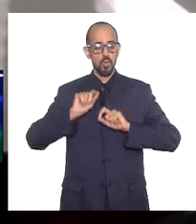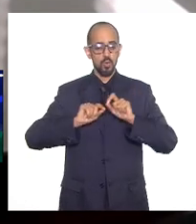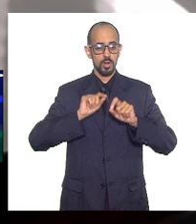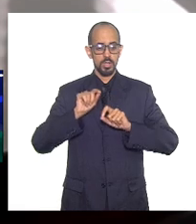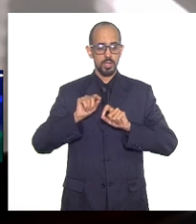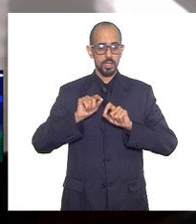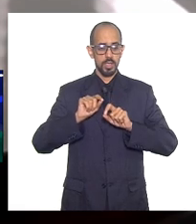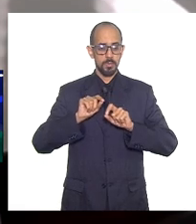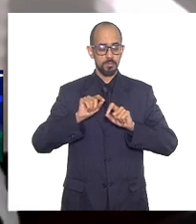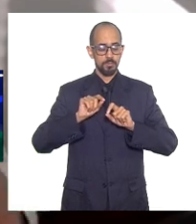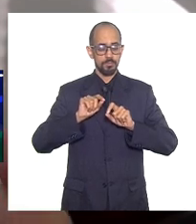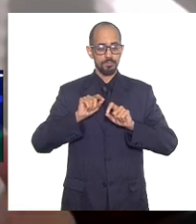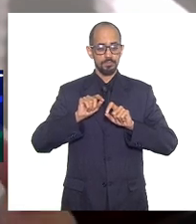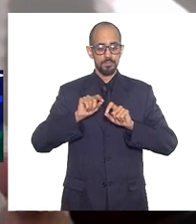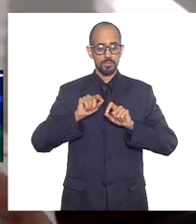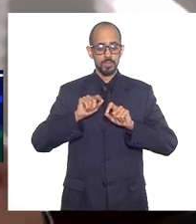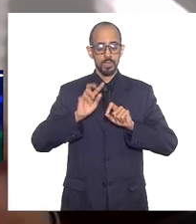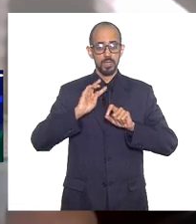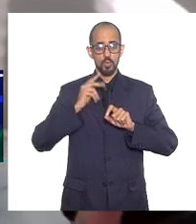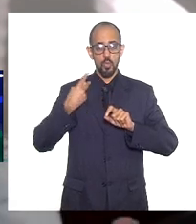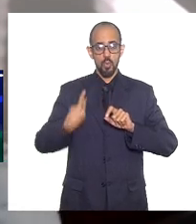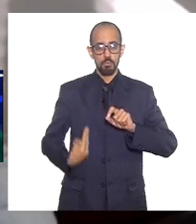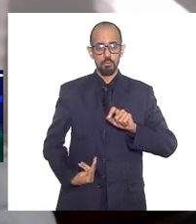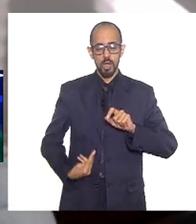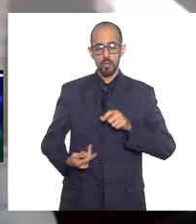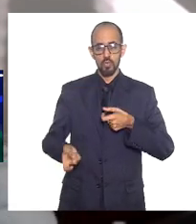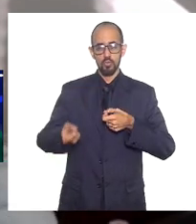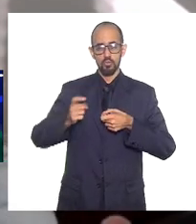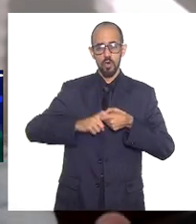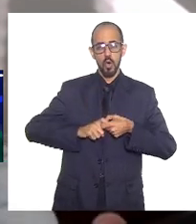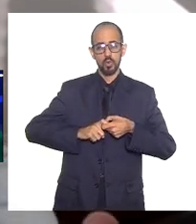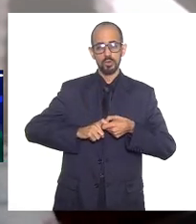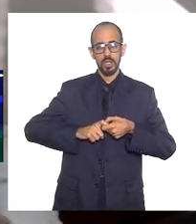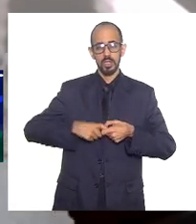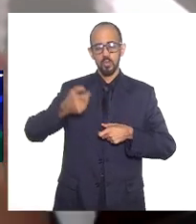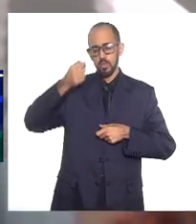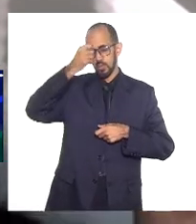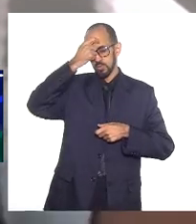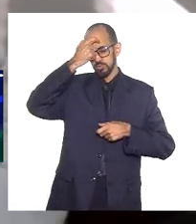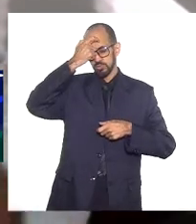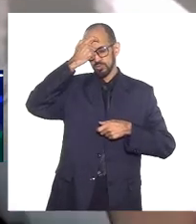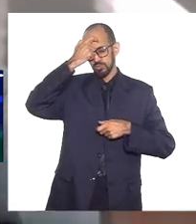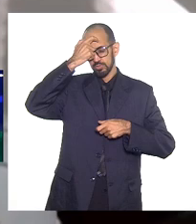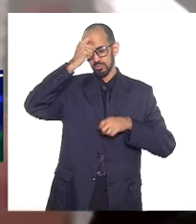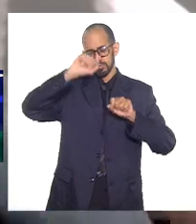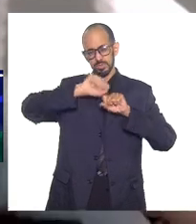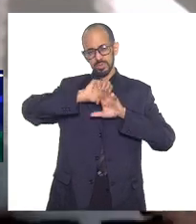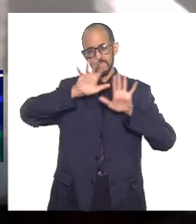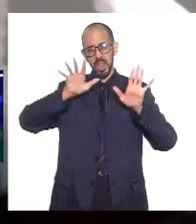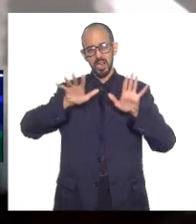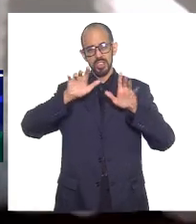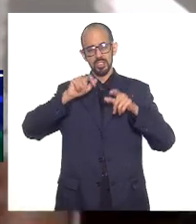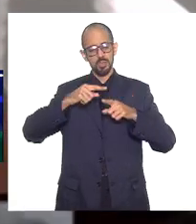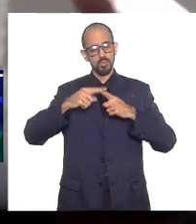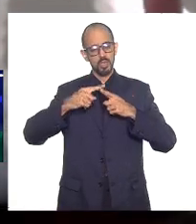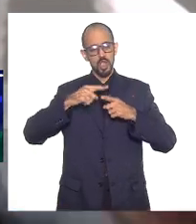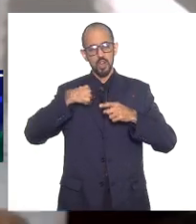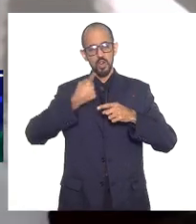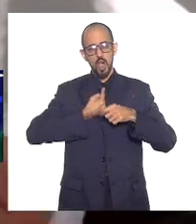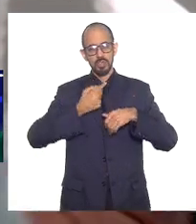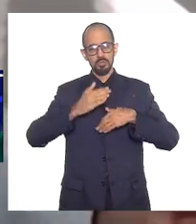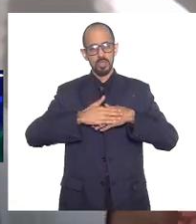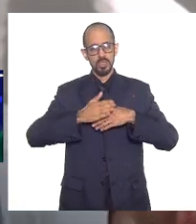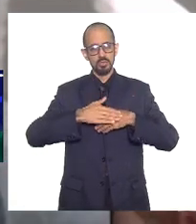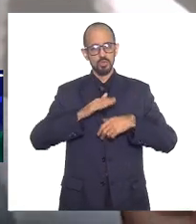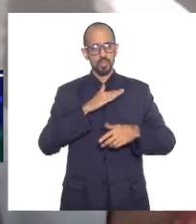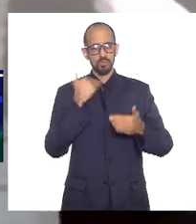deputada Mônica Francisco, é que a humanidade resgate a lucidez, que nós estamos nos dizimando,